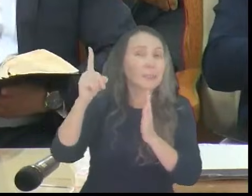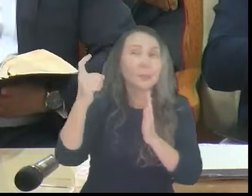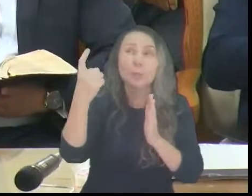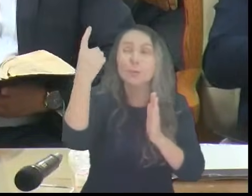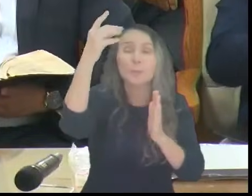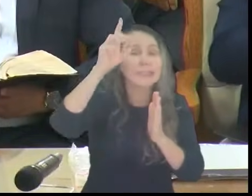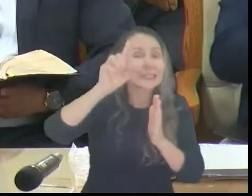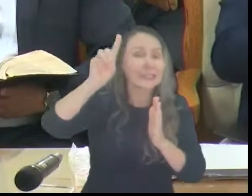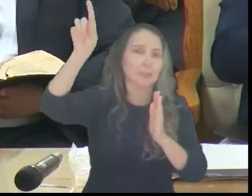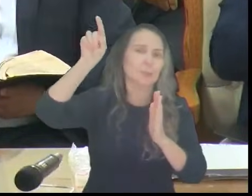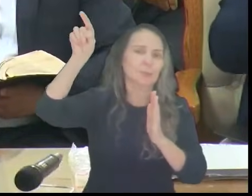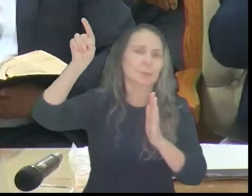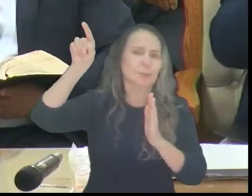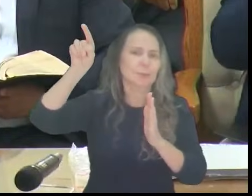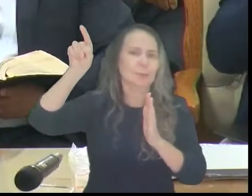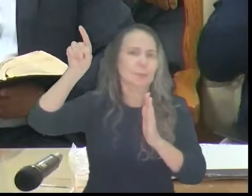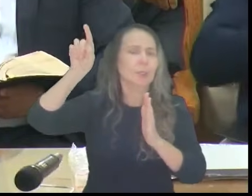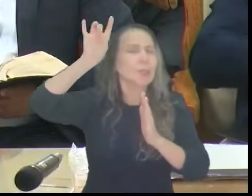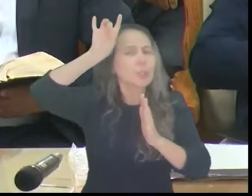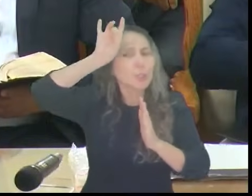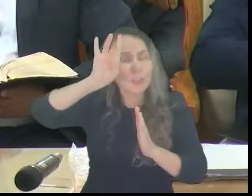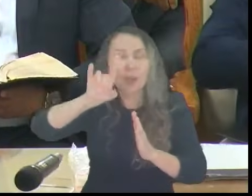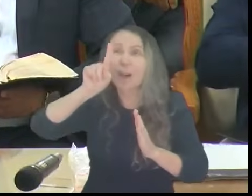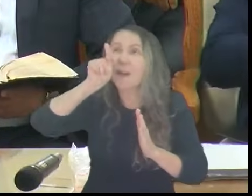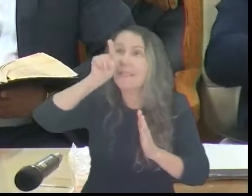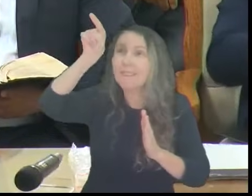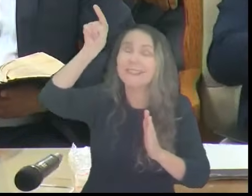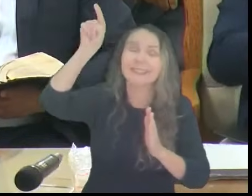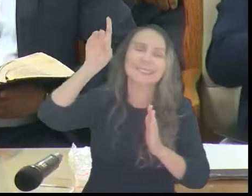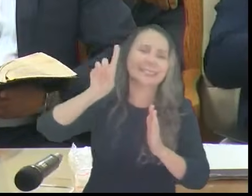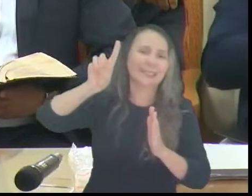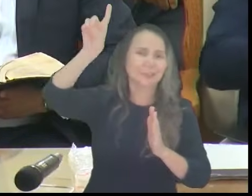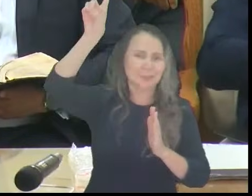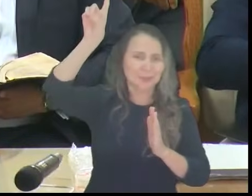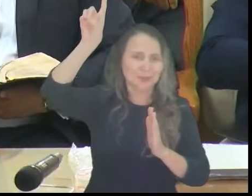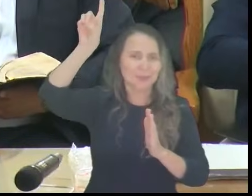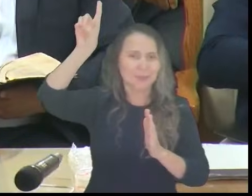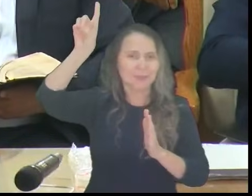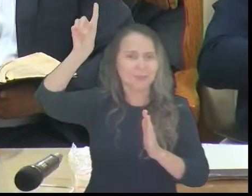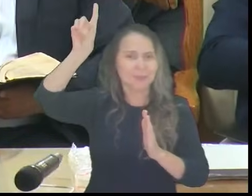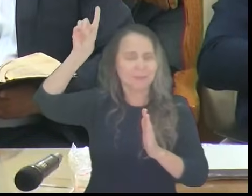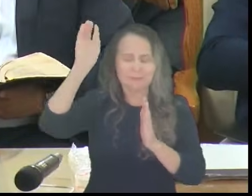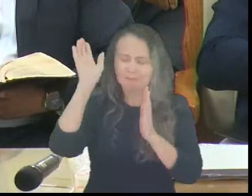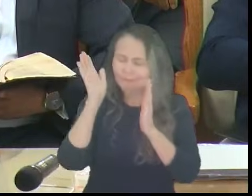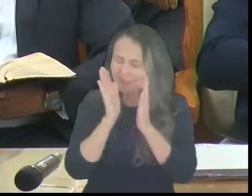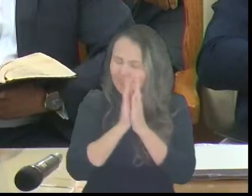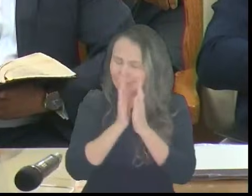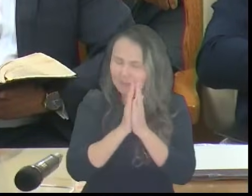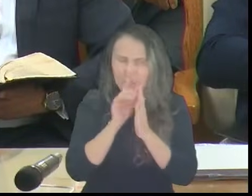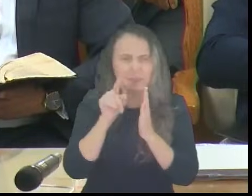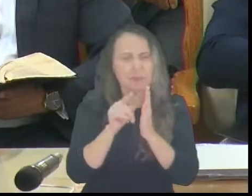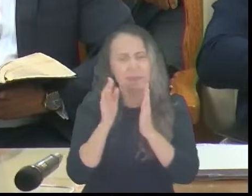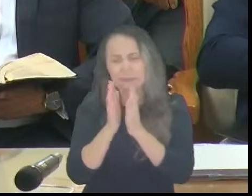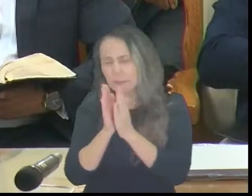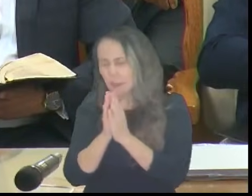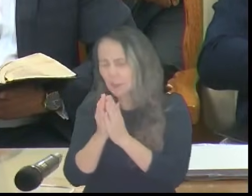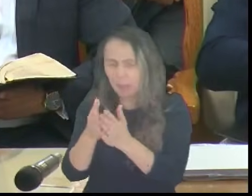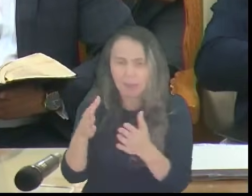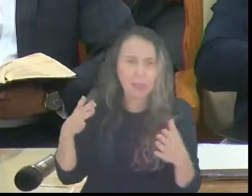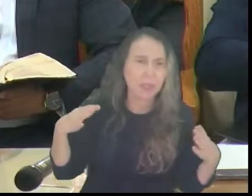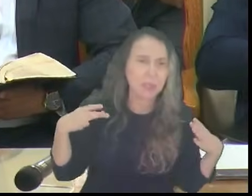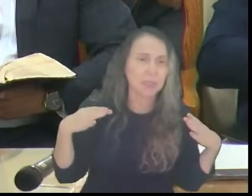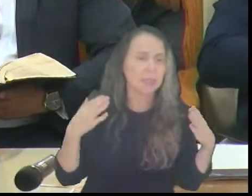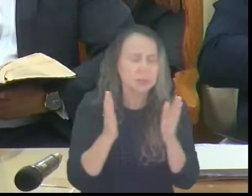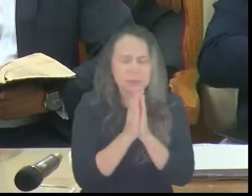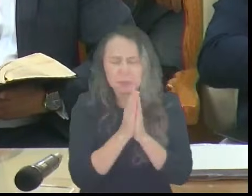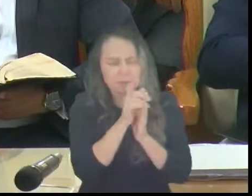quem? Foi fraco exclusivamente a quem? A Deus. Não ore aos anjos, não ore aos